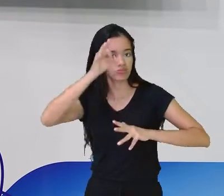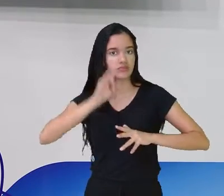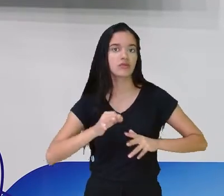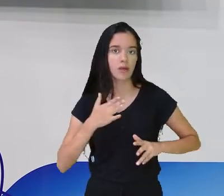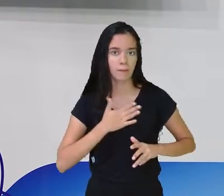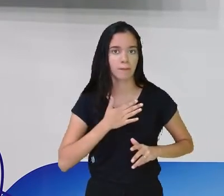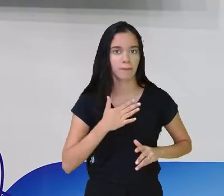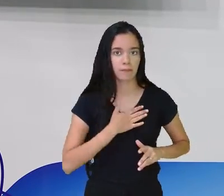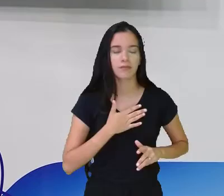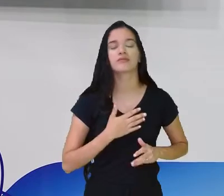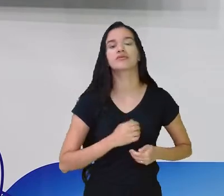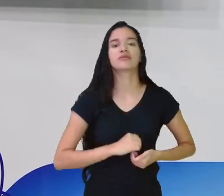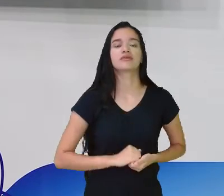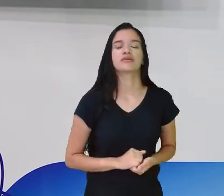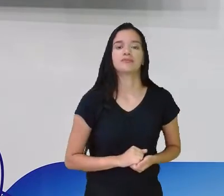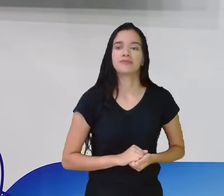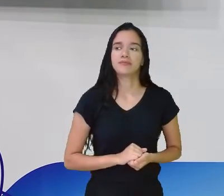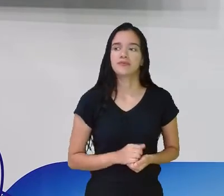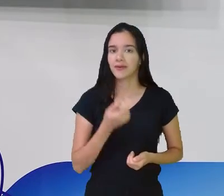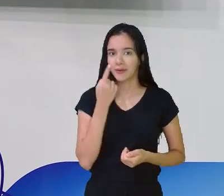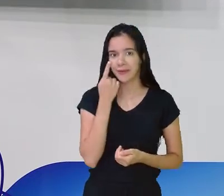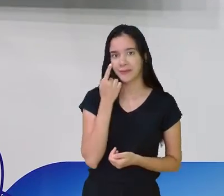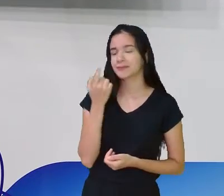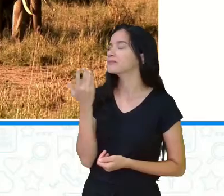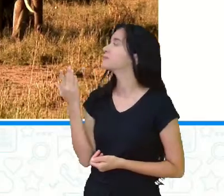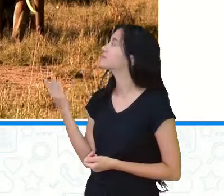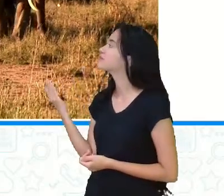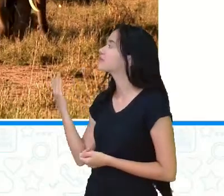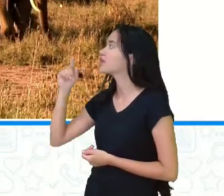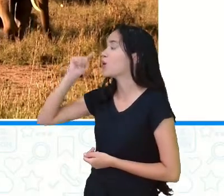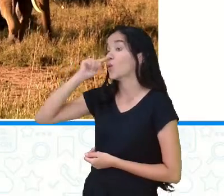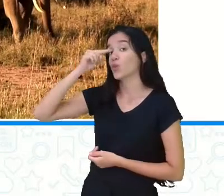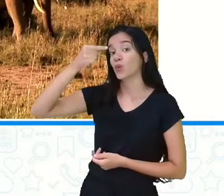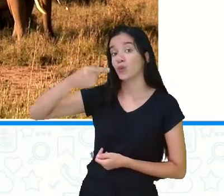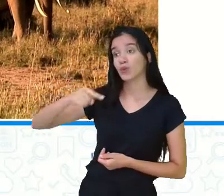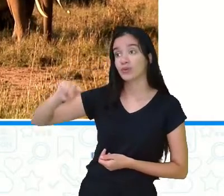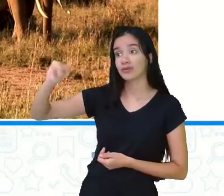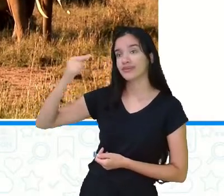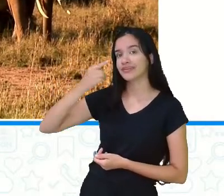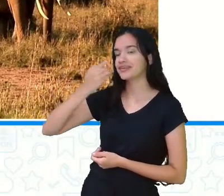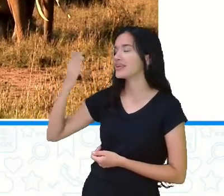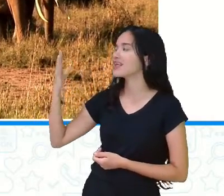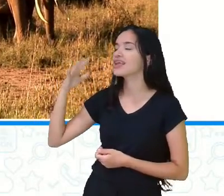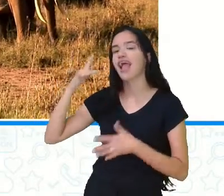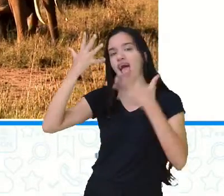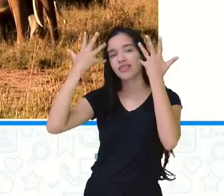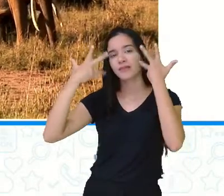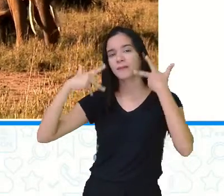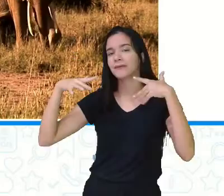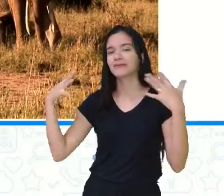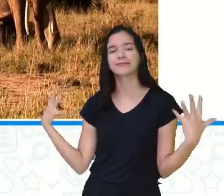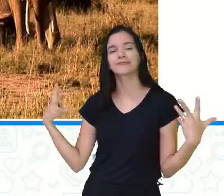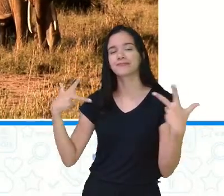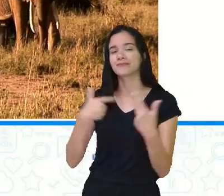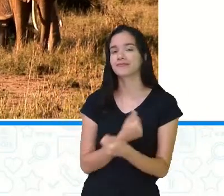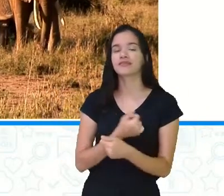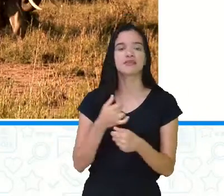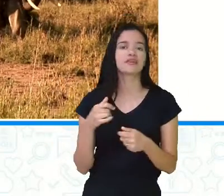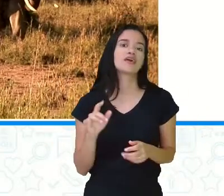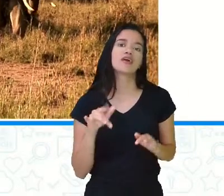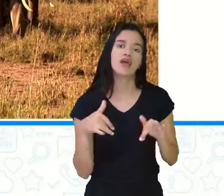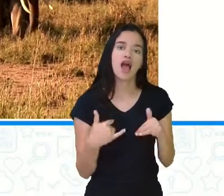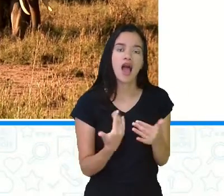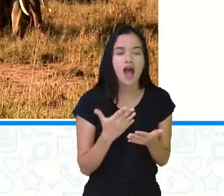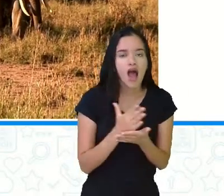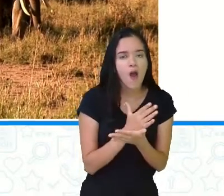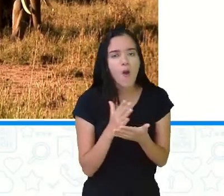beneficiar todo o planeta, não é? Olha aqui os elefantes aí, que animais magníficos, não é? Pena que muitos estão em